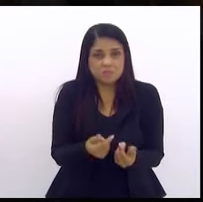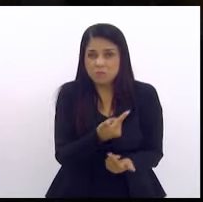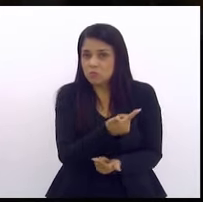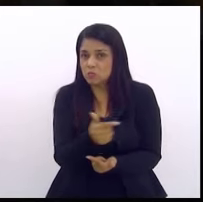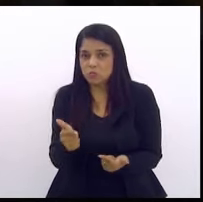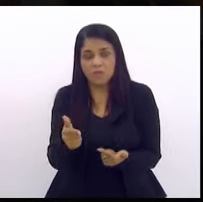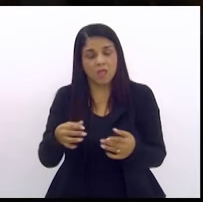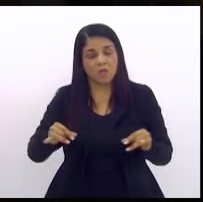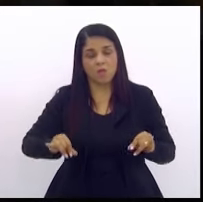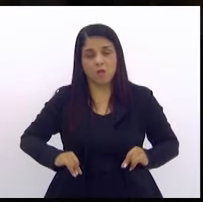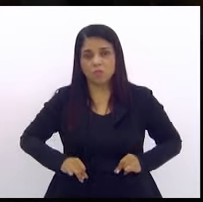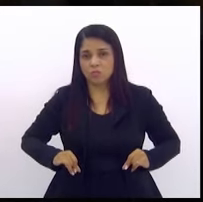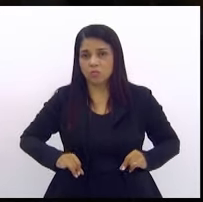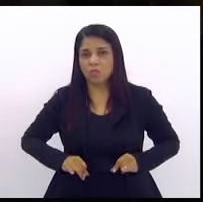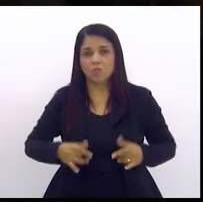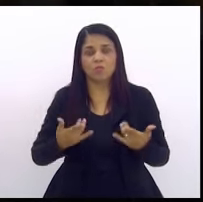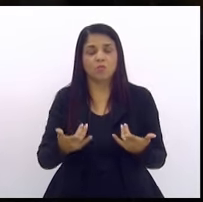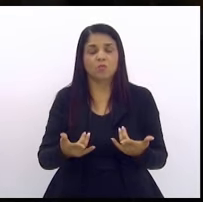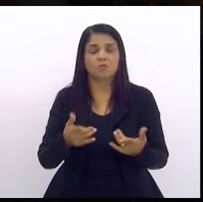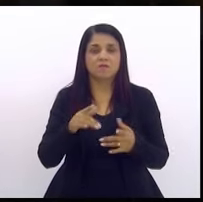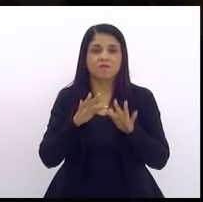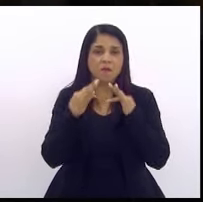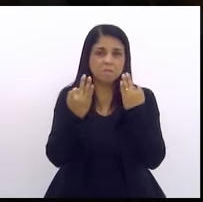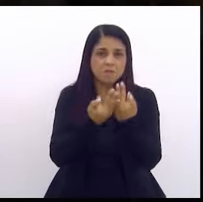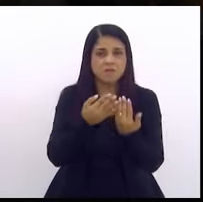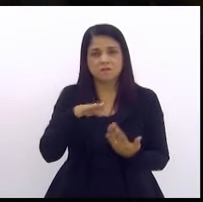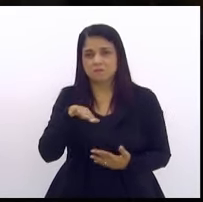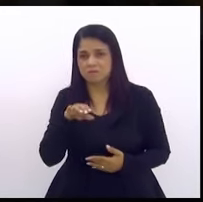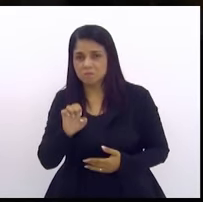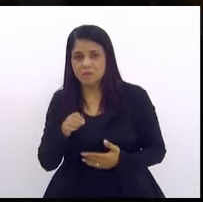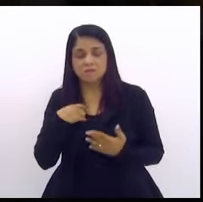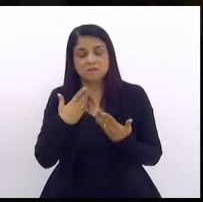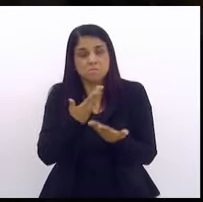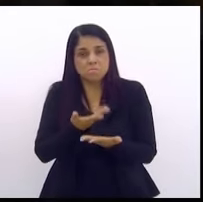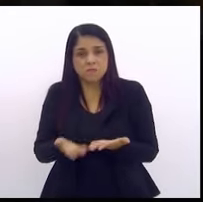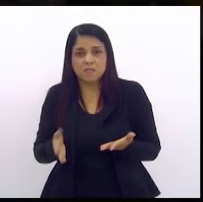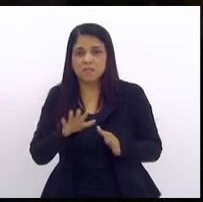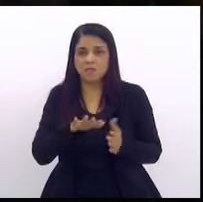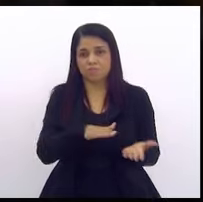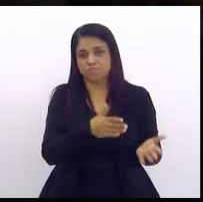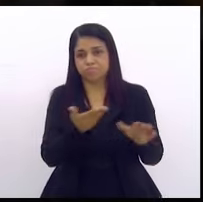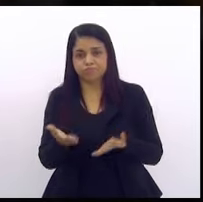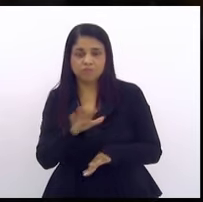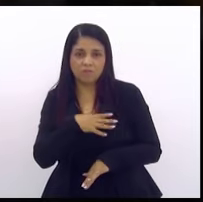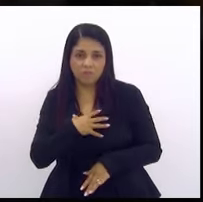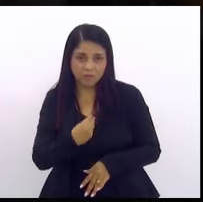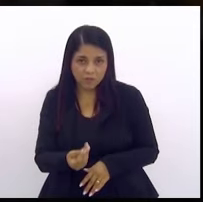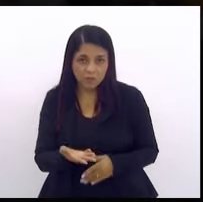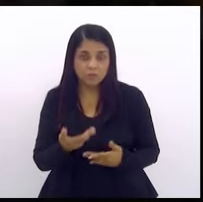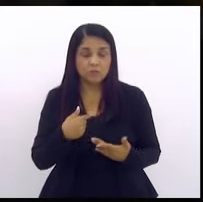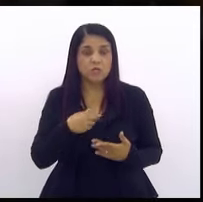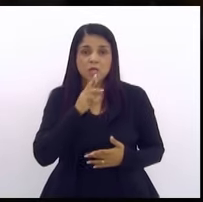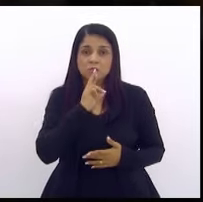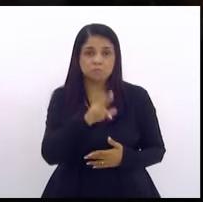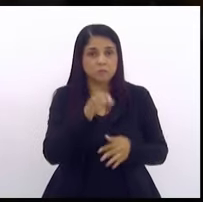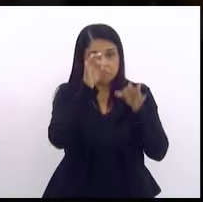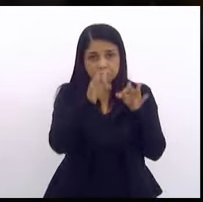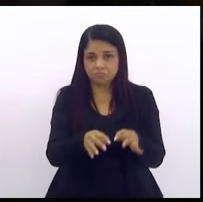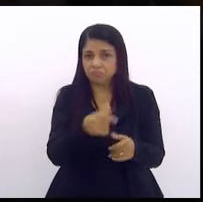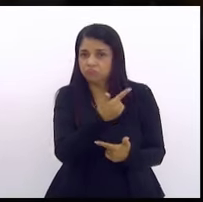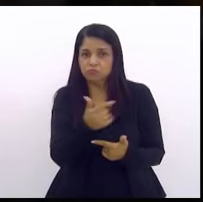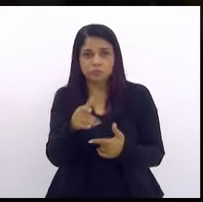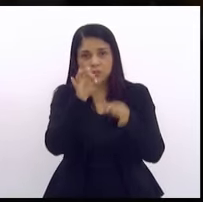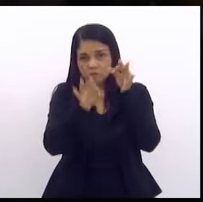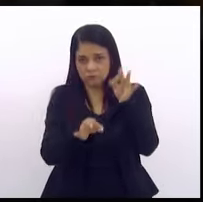a dor dessas mães, com a dor dessas famílias que perderam seus filhos e que não têm uma resposta contundente da justiça